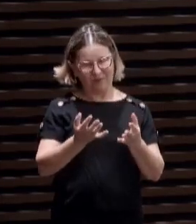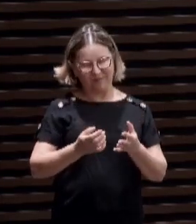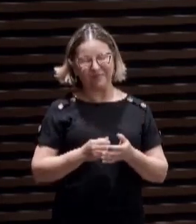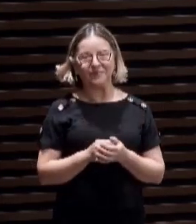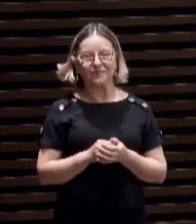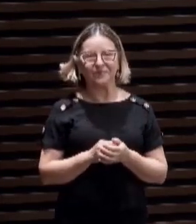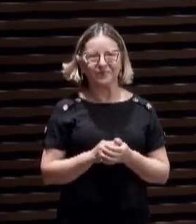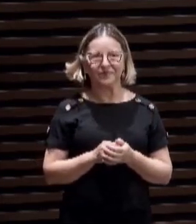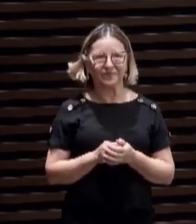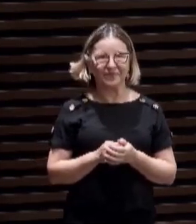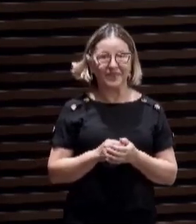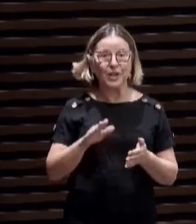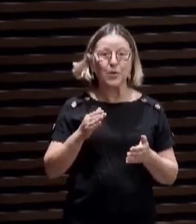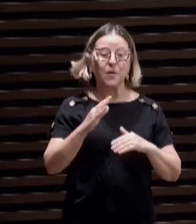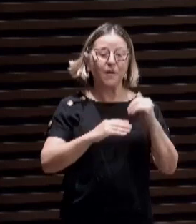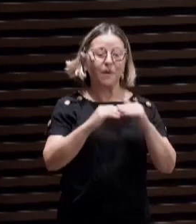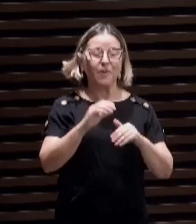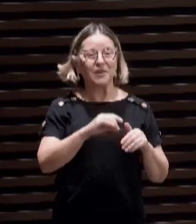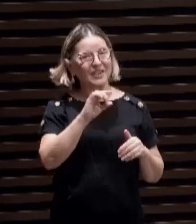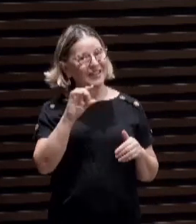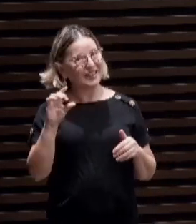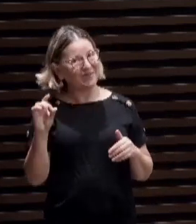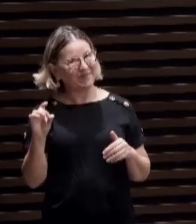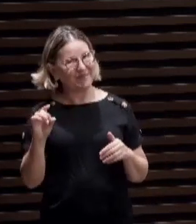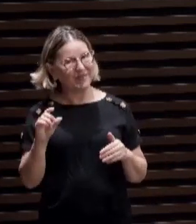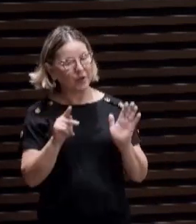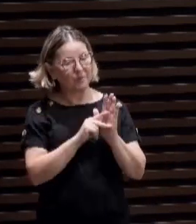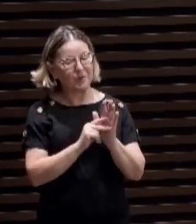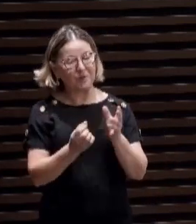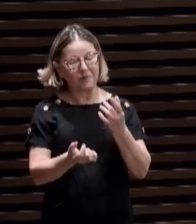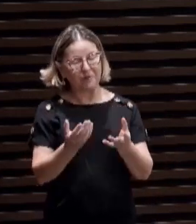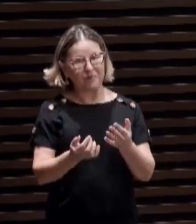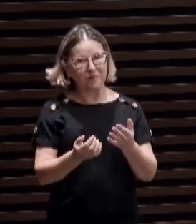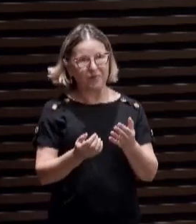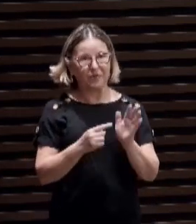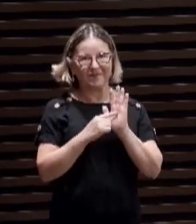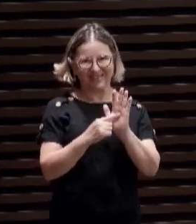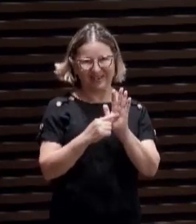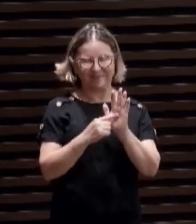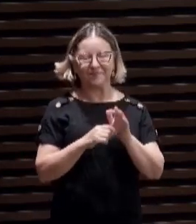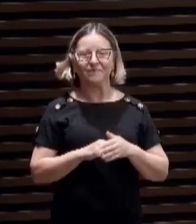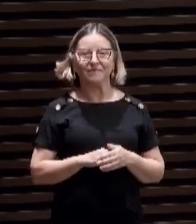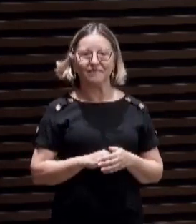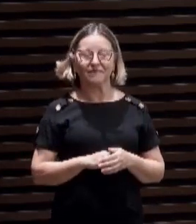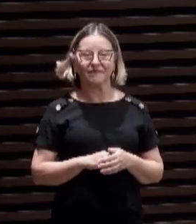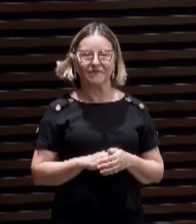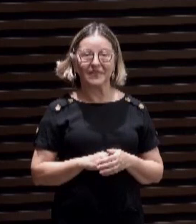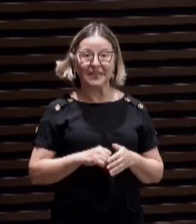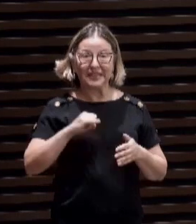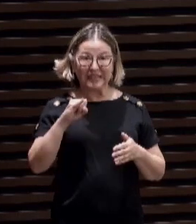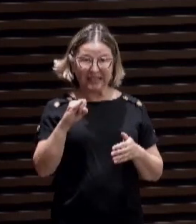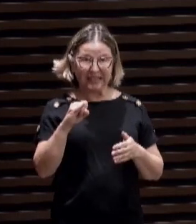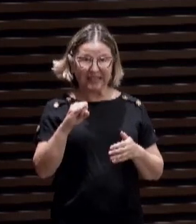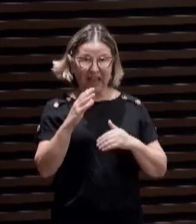seja a obra de cada um, o próprio fogo vai provar. Se permanecer a obra de alguém